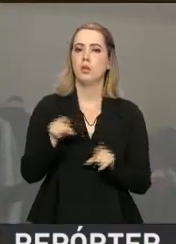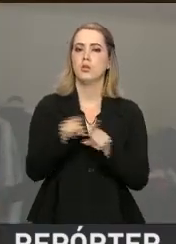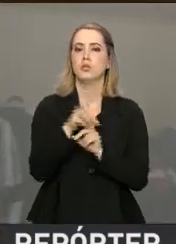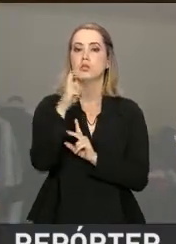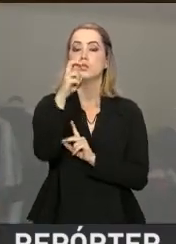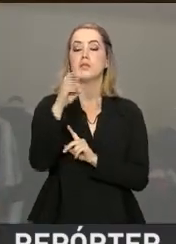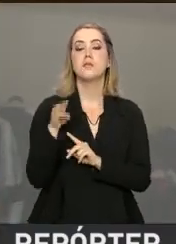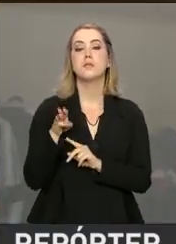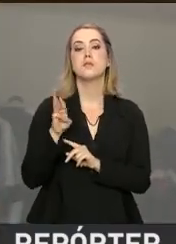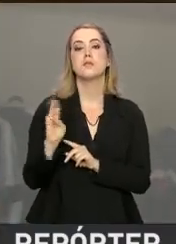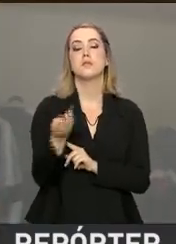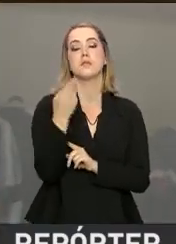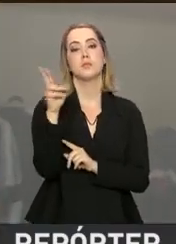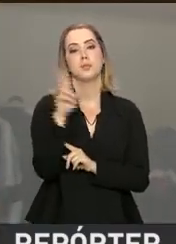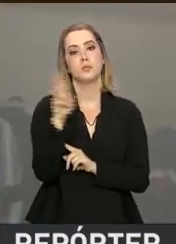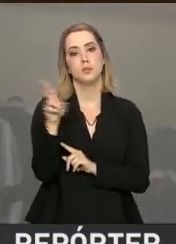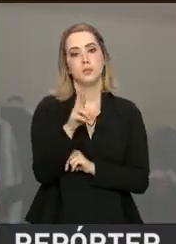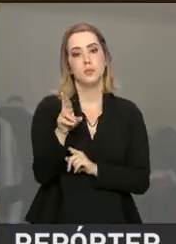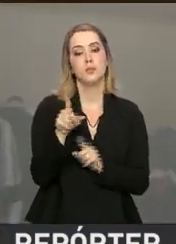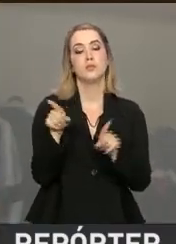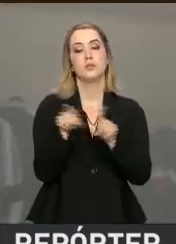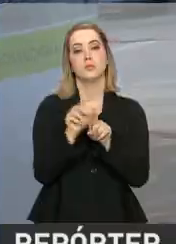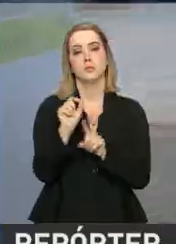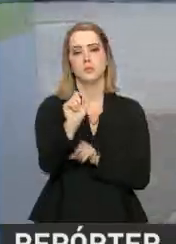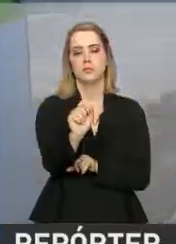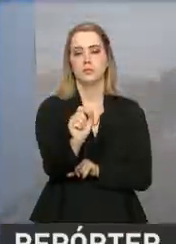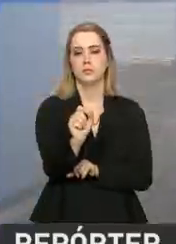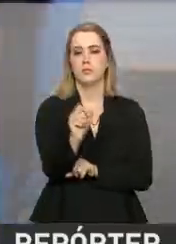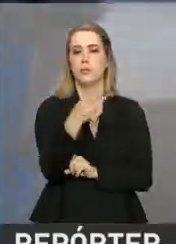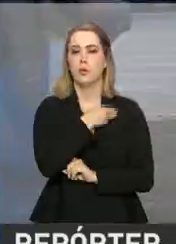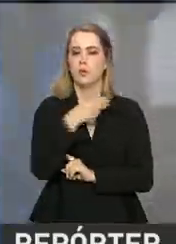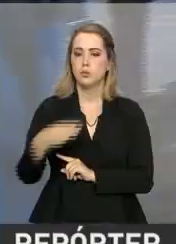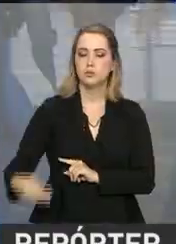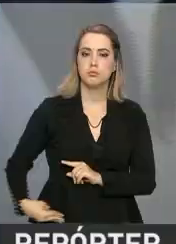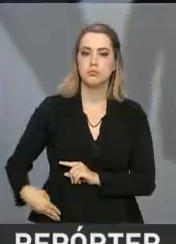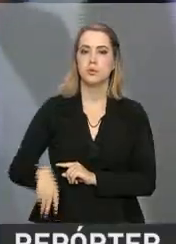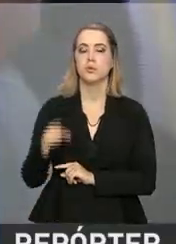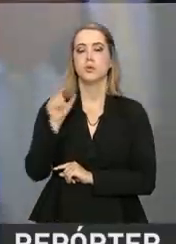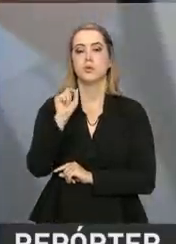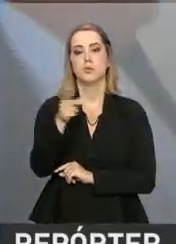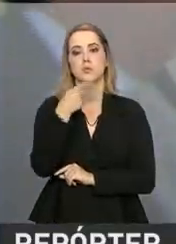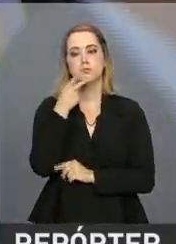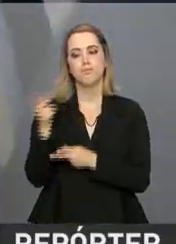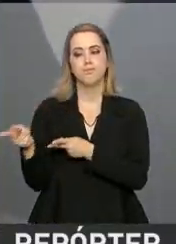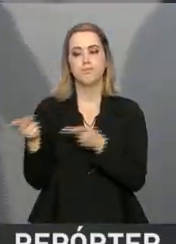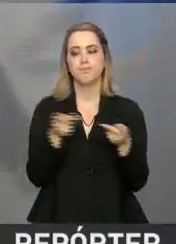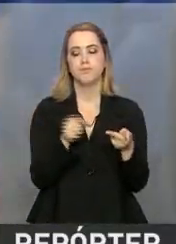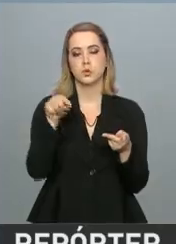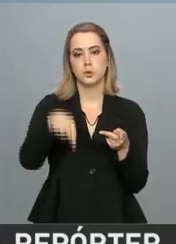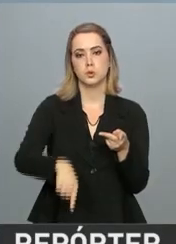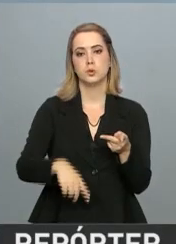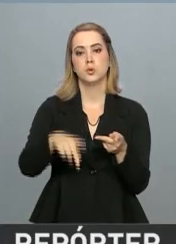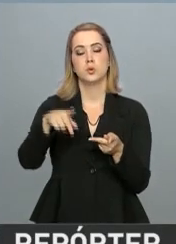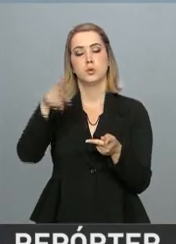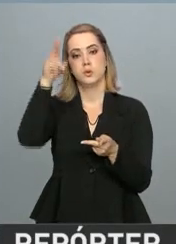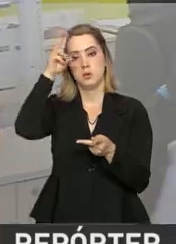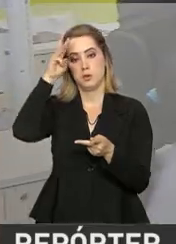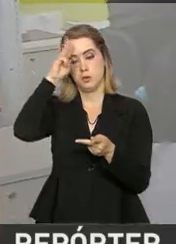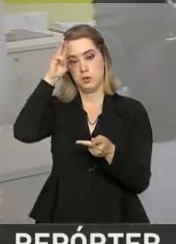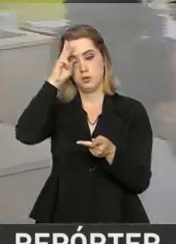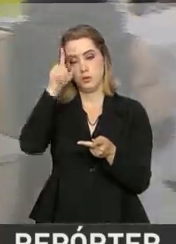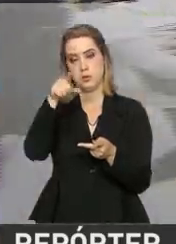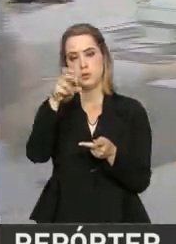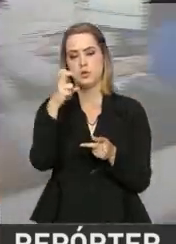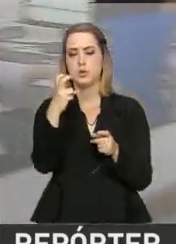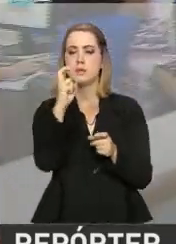5 milhões e seiscentos mil reais o ministro ricardo barros visitou nesta terça-feira 5 alas